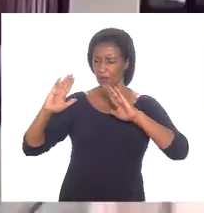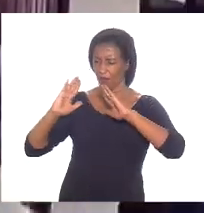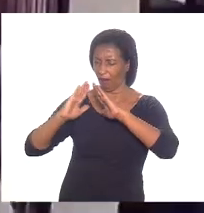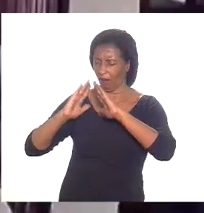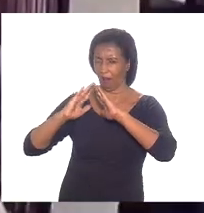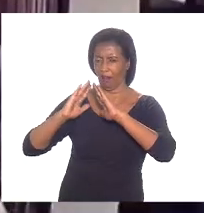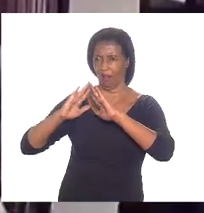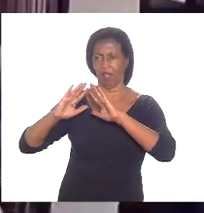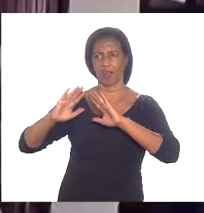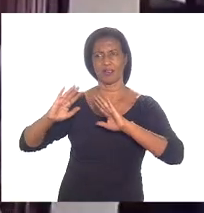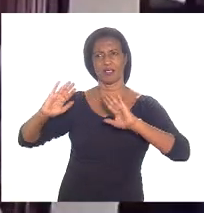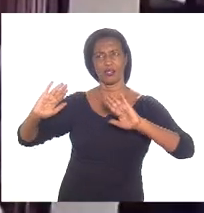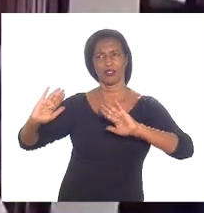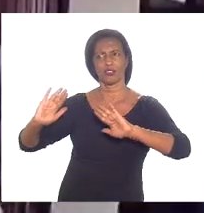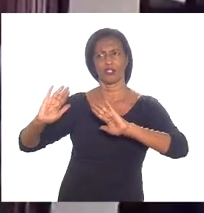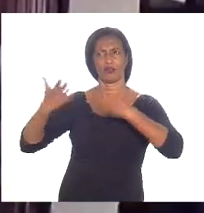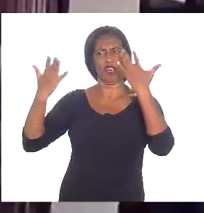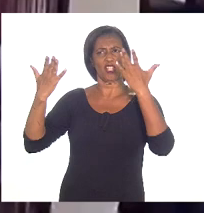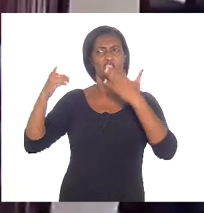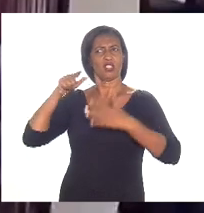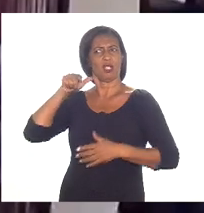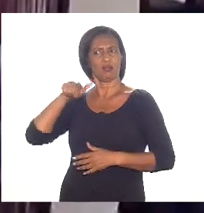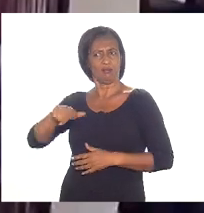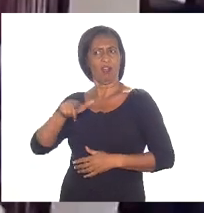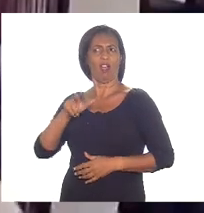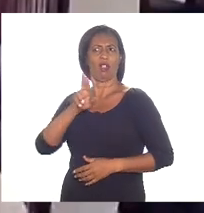grandes nomes da nossa música popular brasileira.